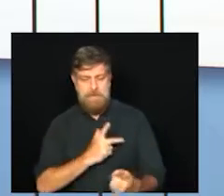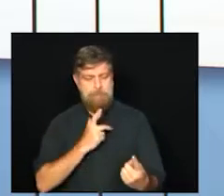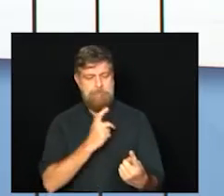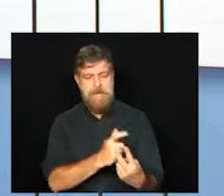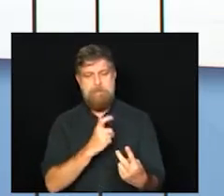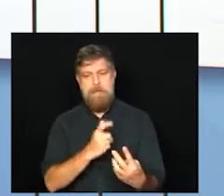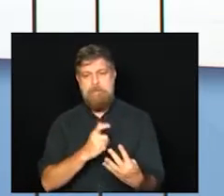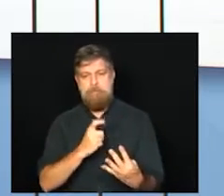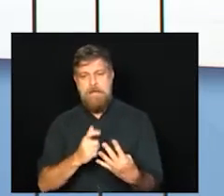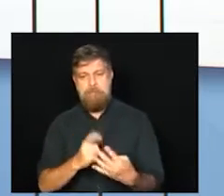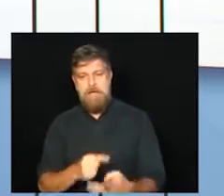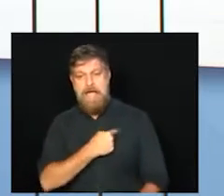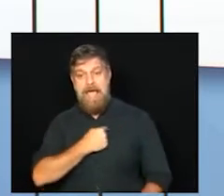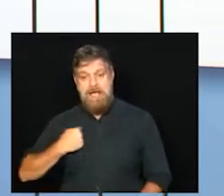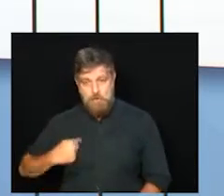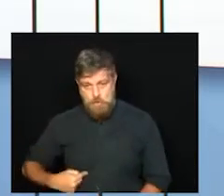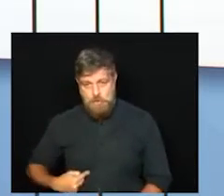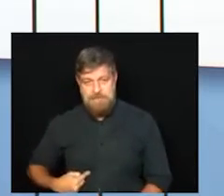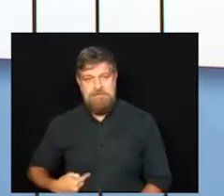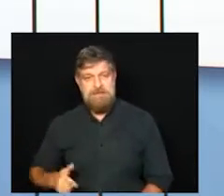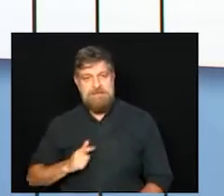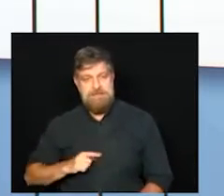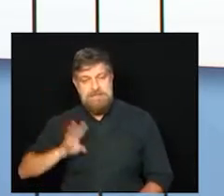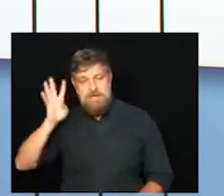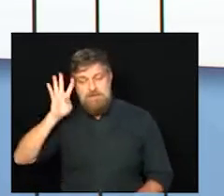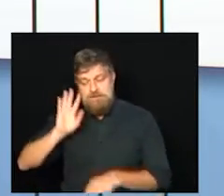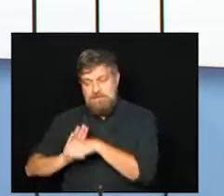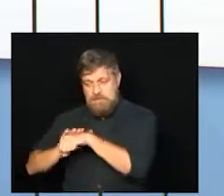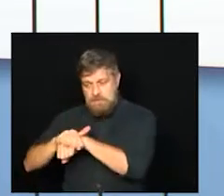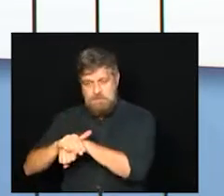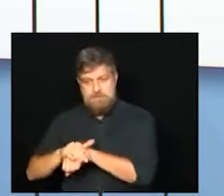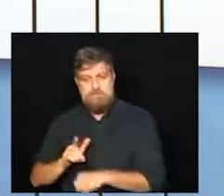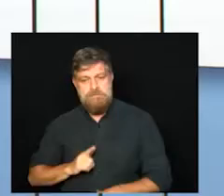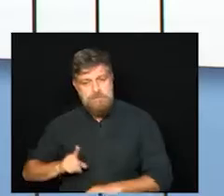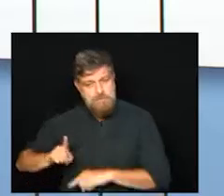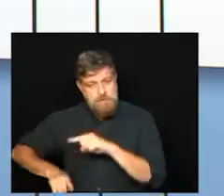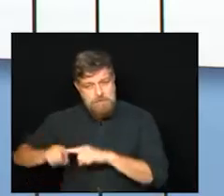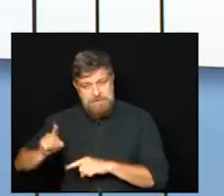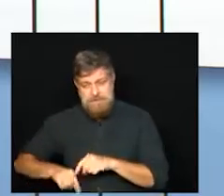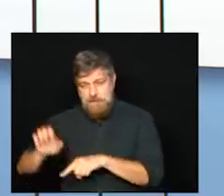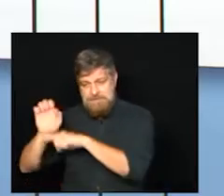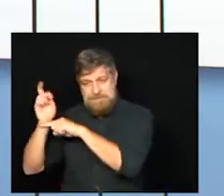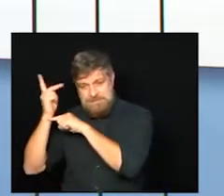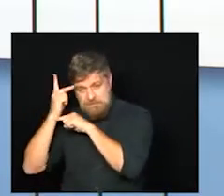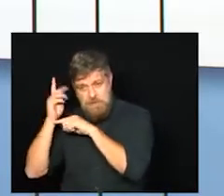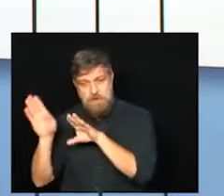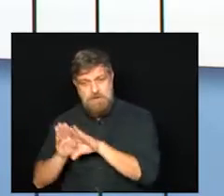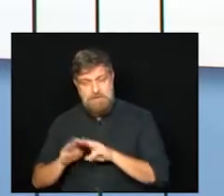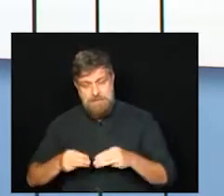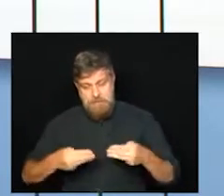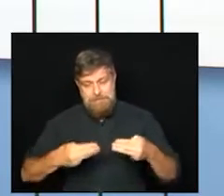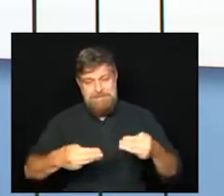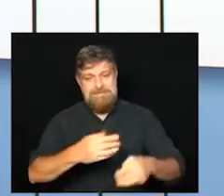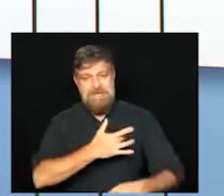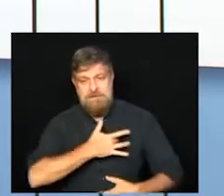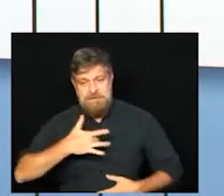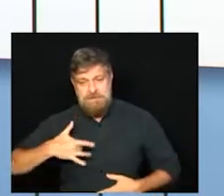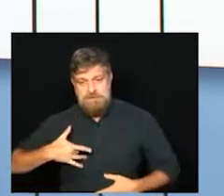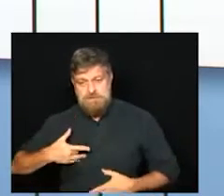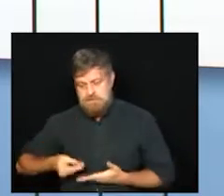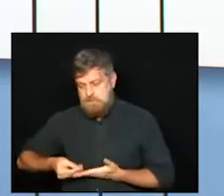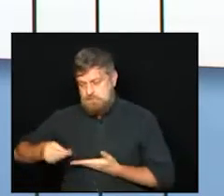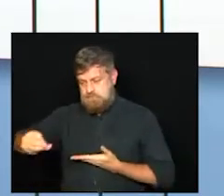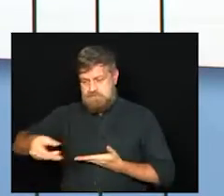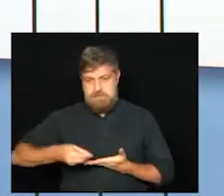vacina Coronavac na noite desta quarta-feira. Os imunizantes são para o Estado e também para o Ministério da Saúde, que faz aí